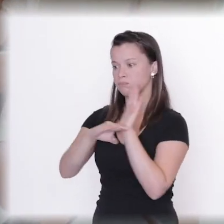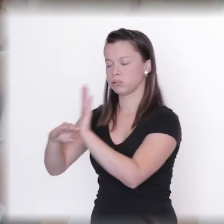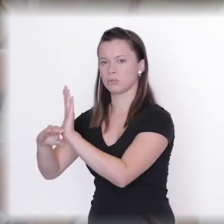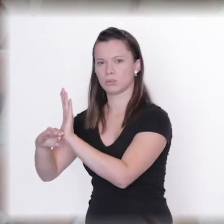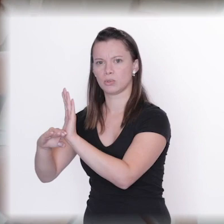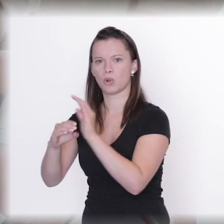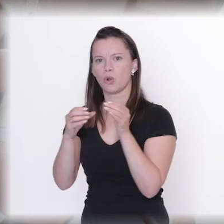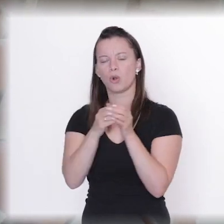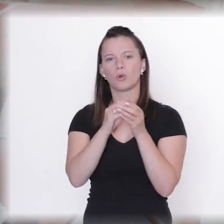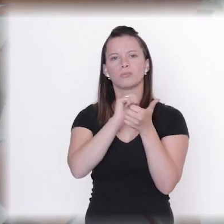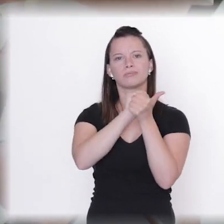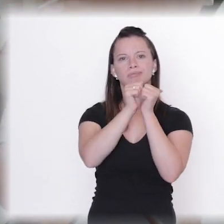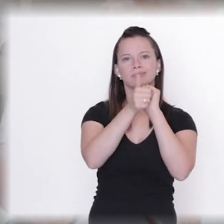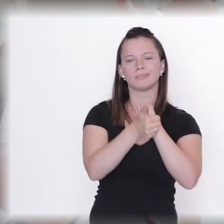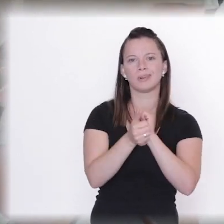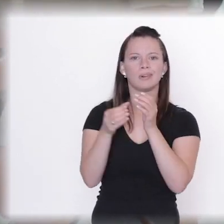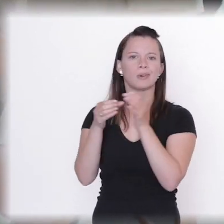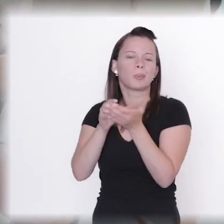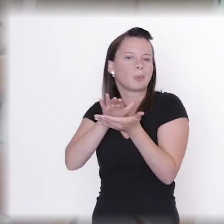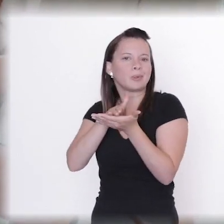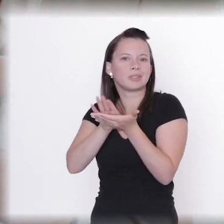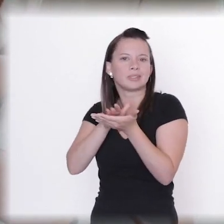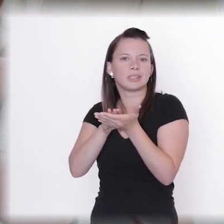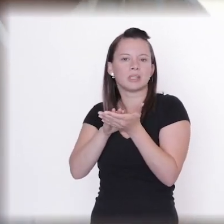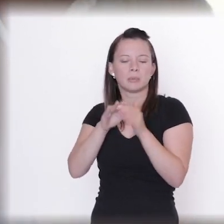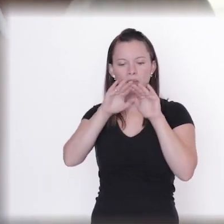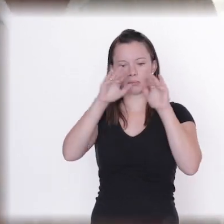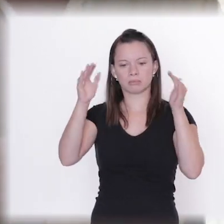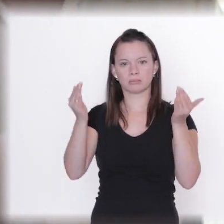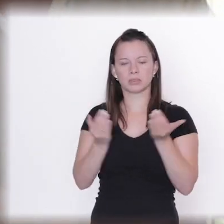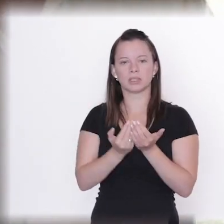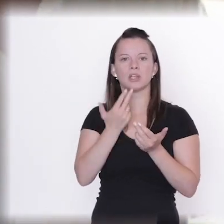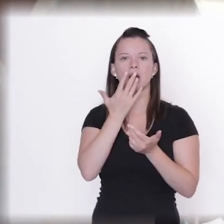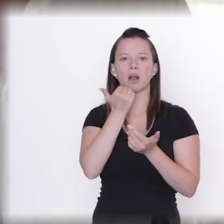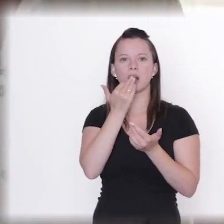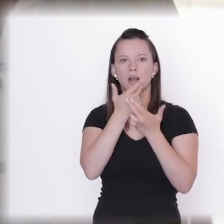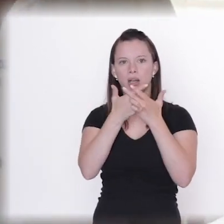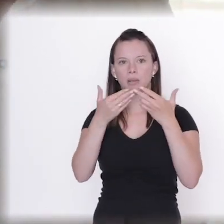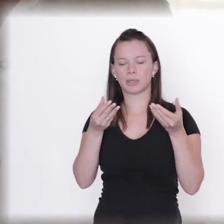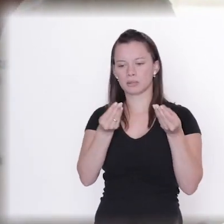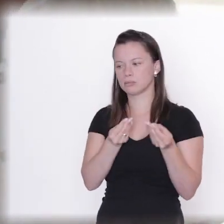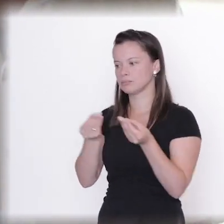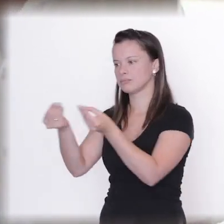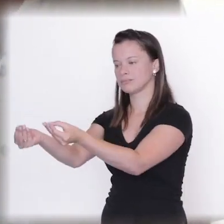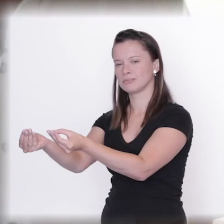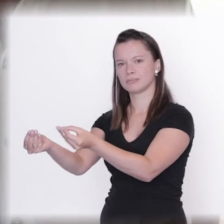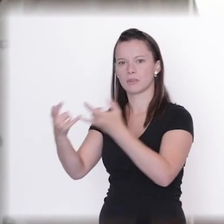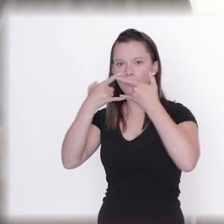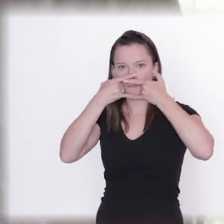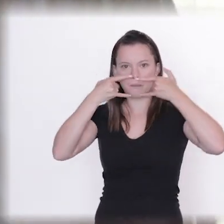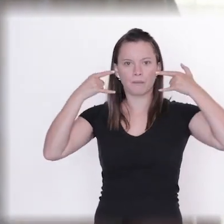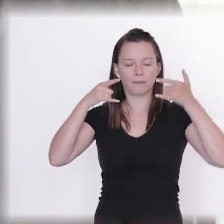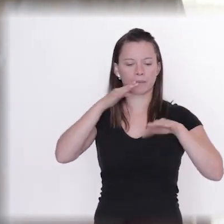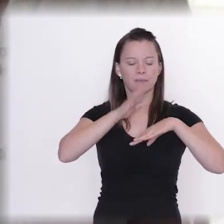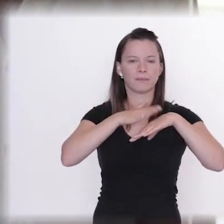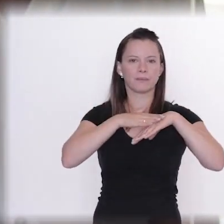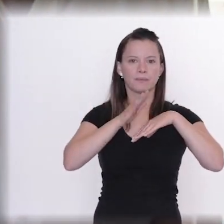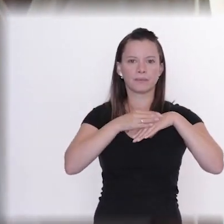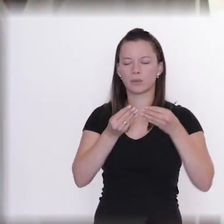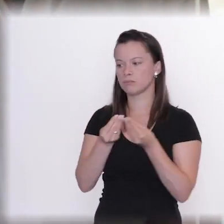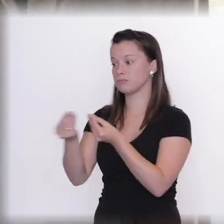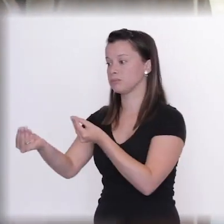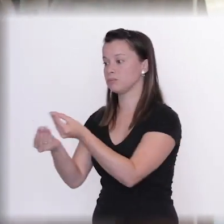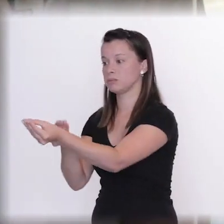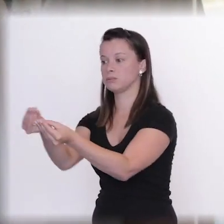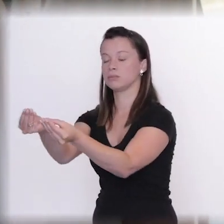de várzea, todo mundo distribuindo cesta básica, confeccionando máscara, cuidando de